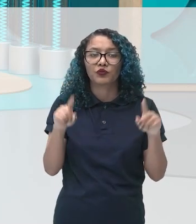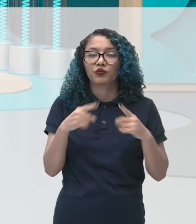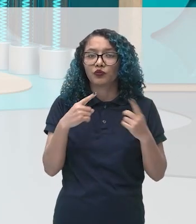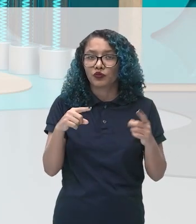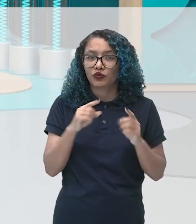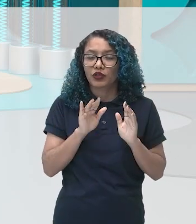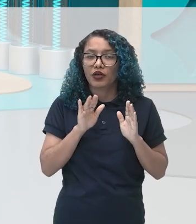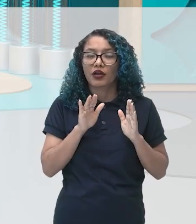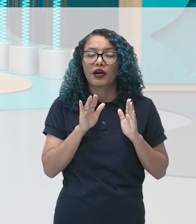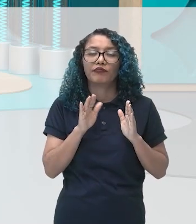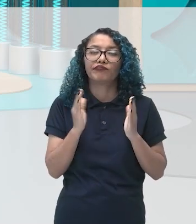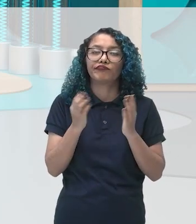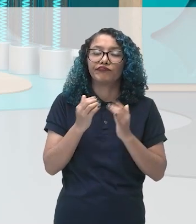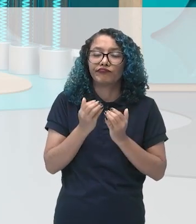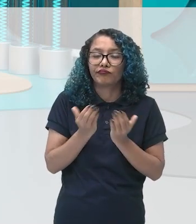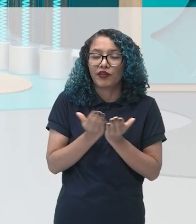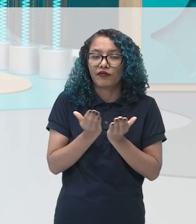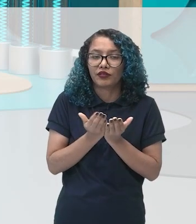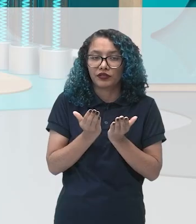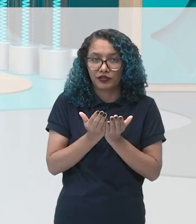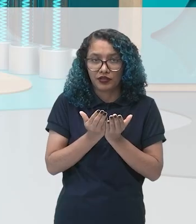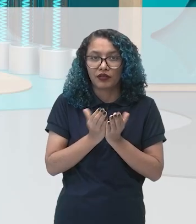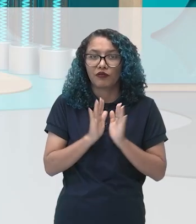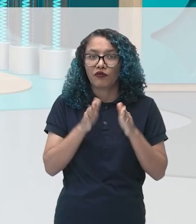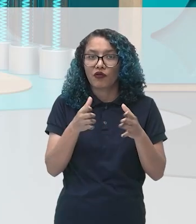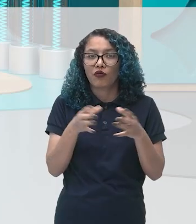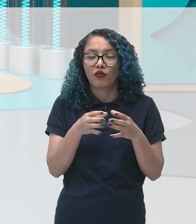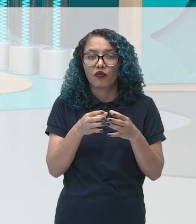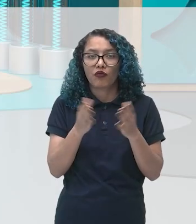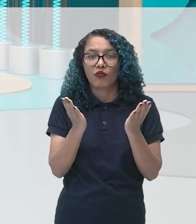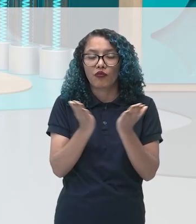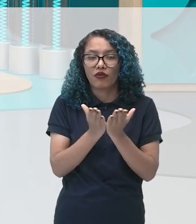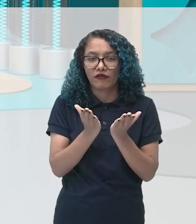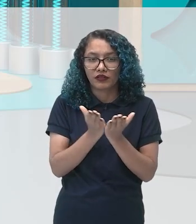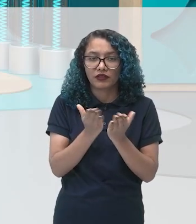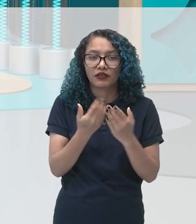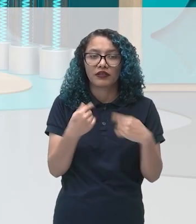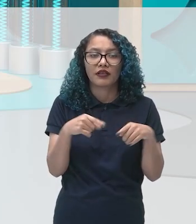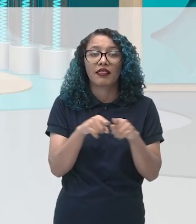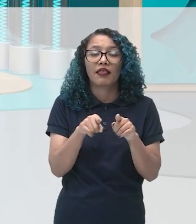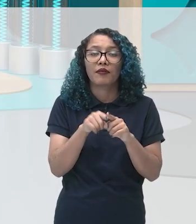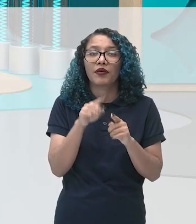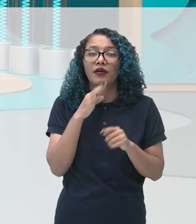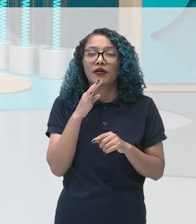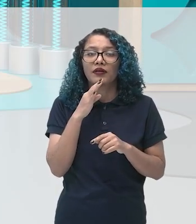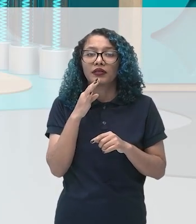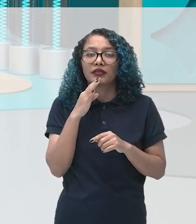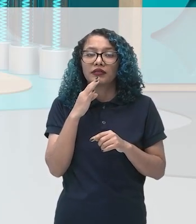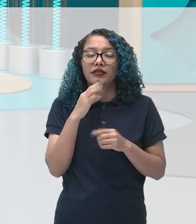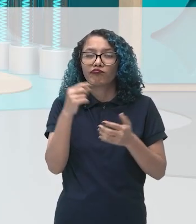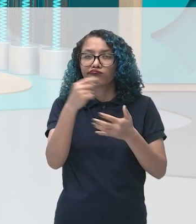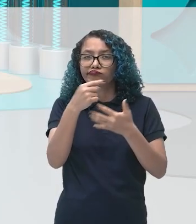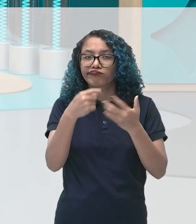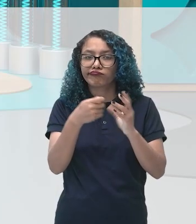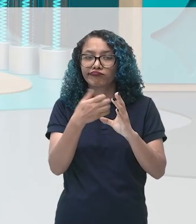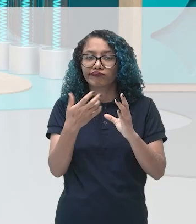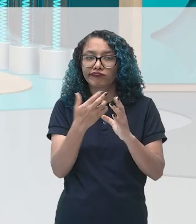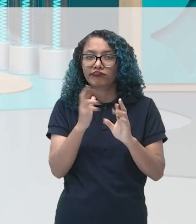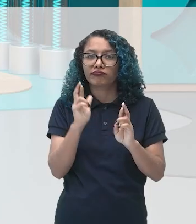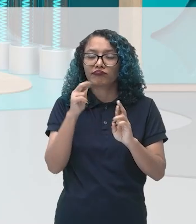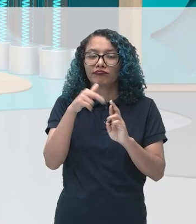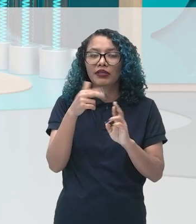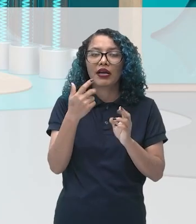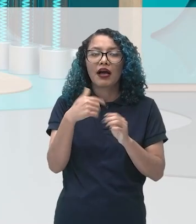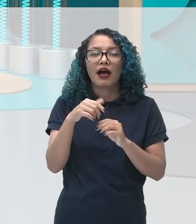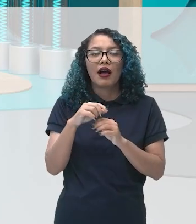de música gospel, né, voltado para o público gospel, e também conhecer aspectos relacionados à